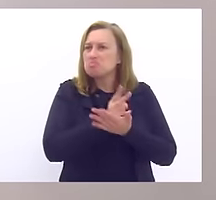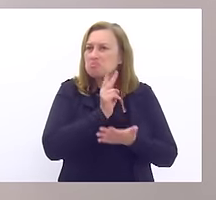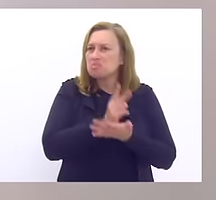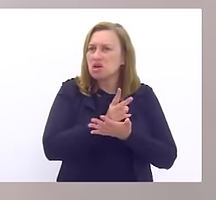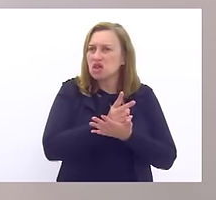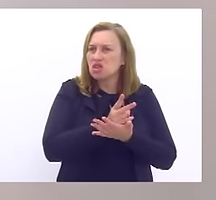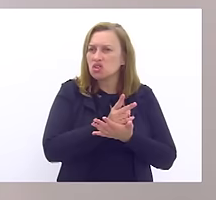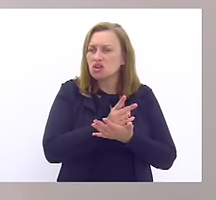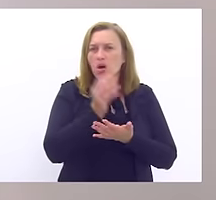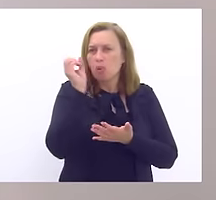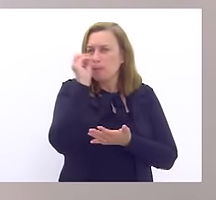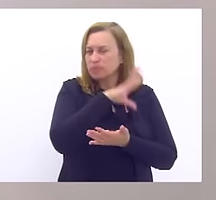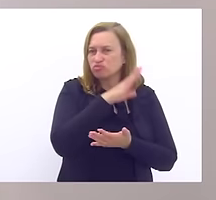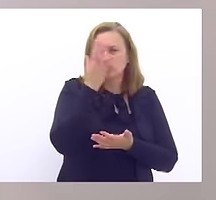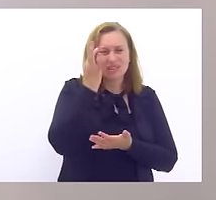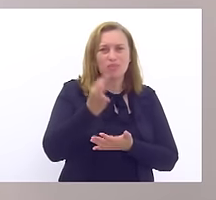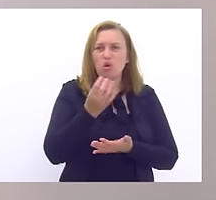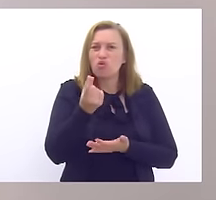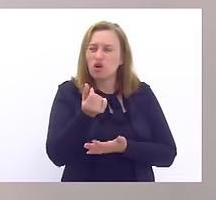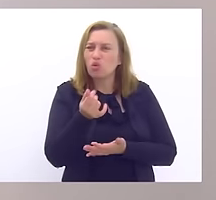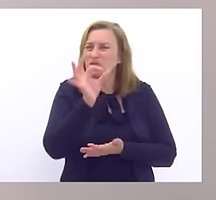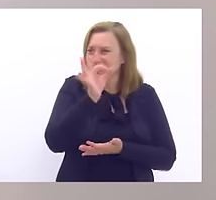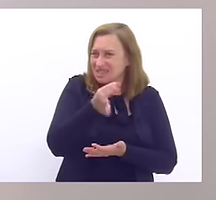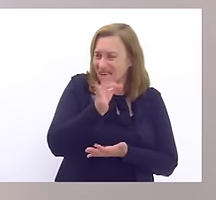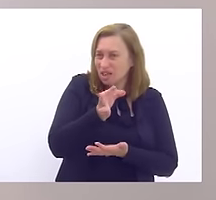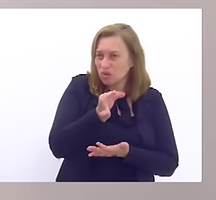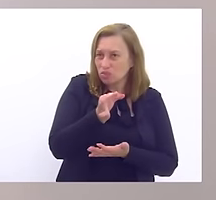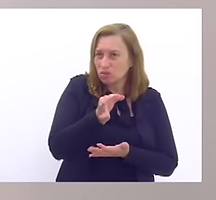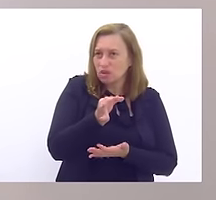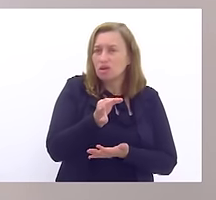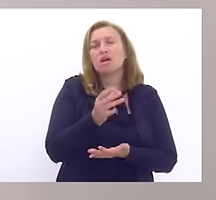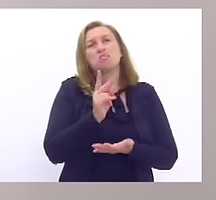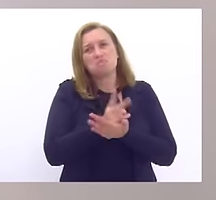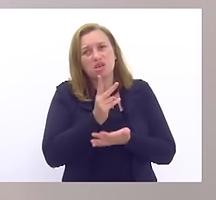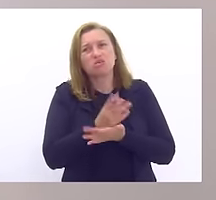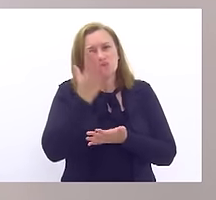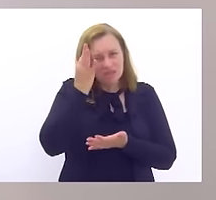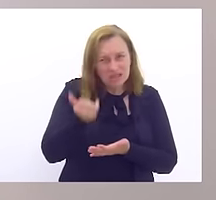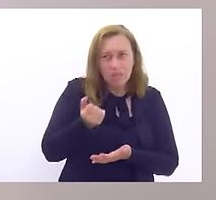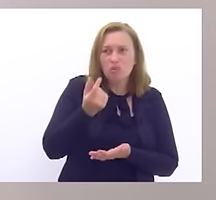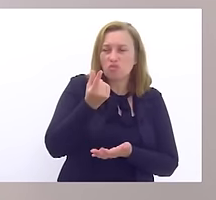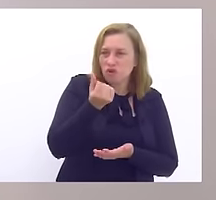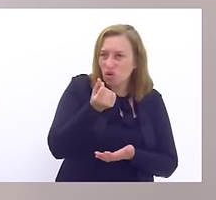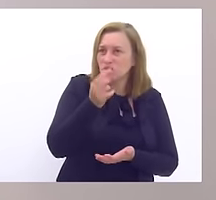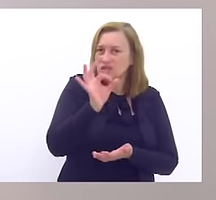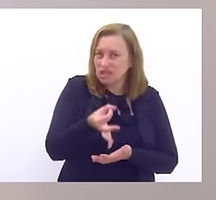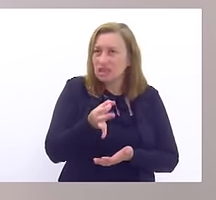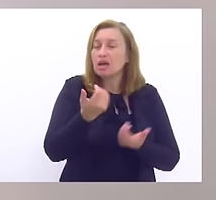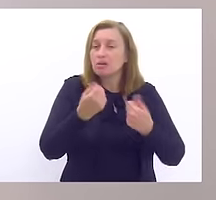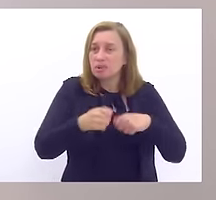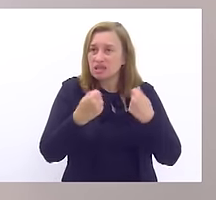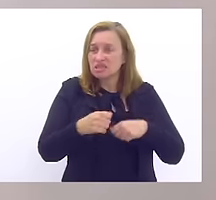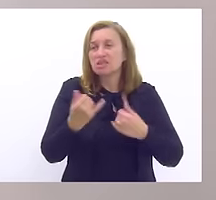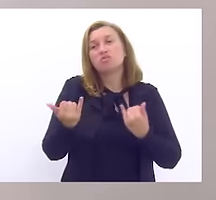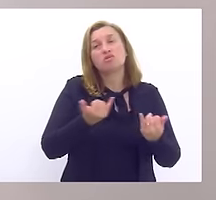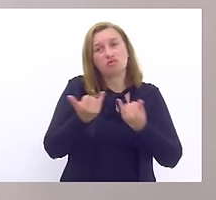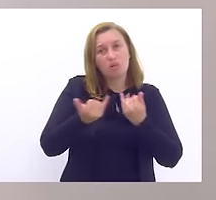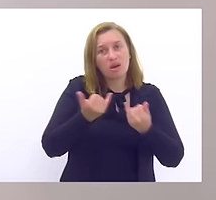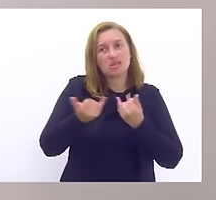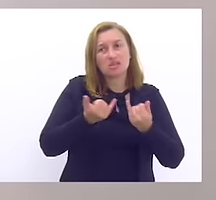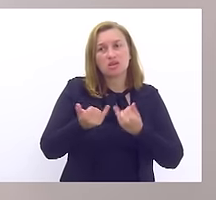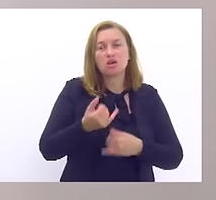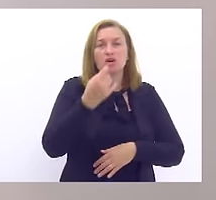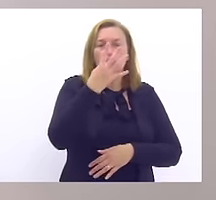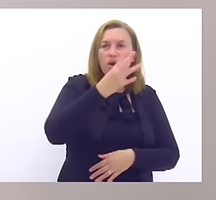saiba já é um absurdo não saber o valor exato ainda que não saiba o valor exato o senhor precisa nos trazer uma ordem de grandeza aí ele falou